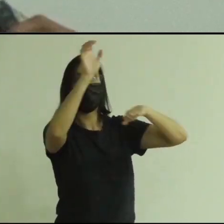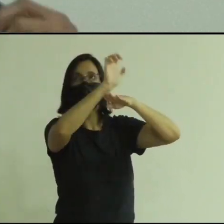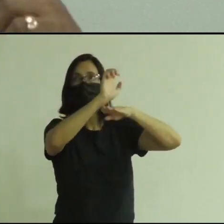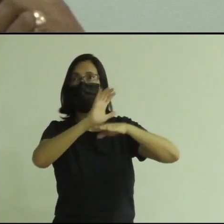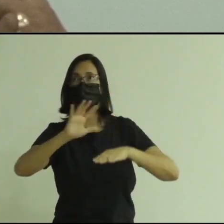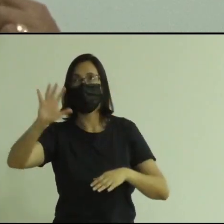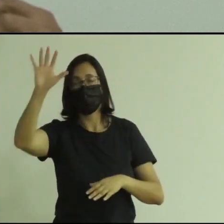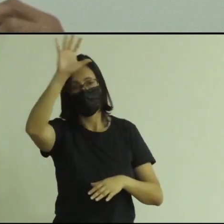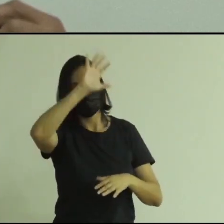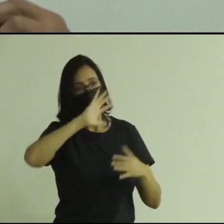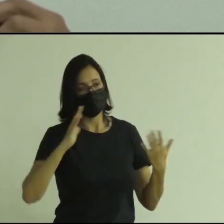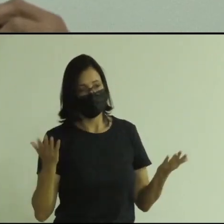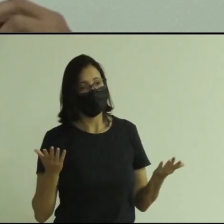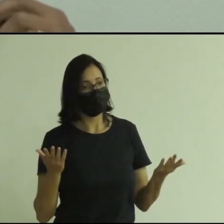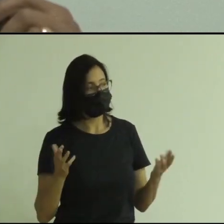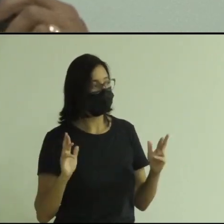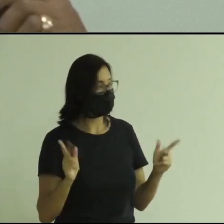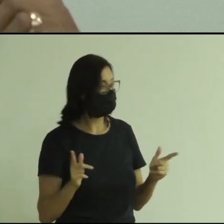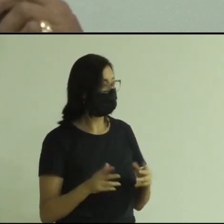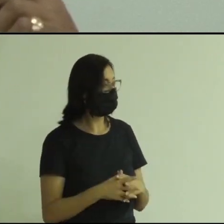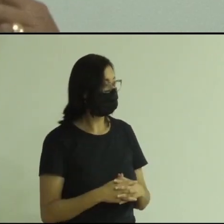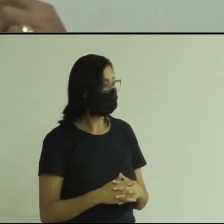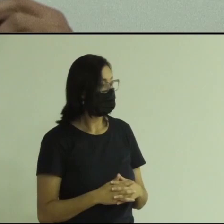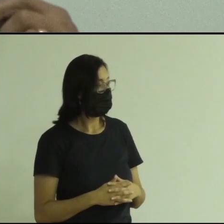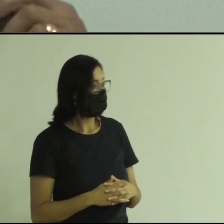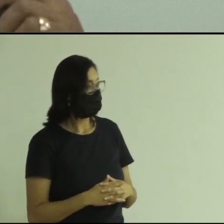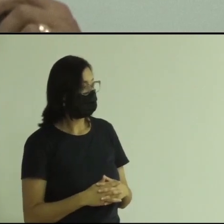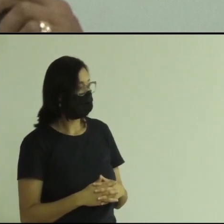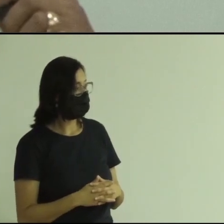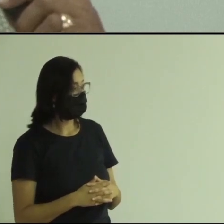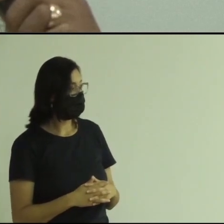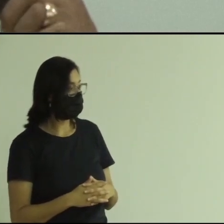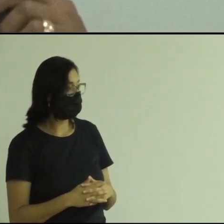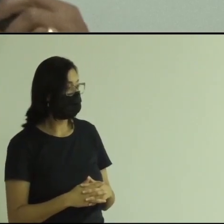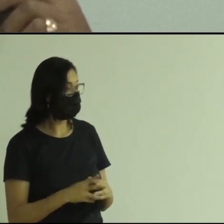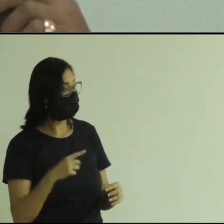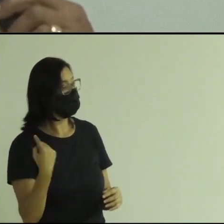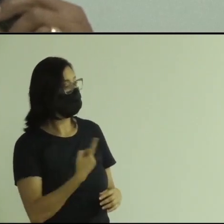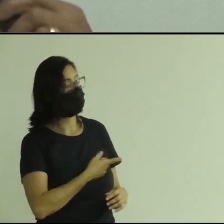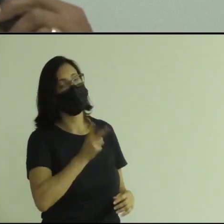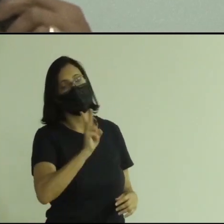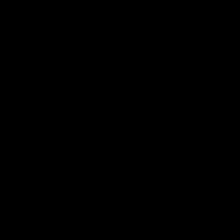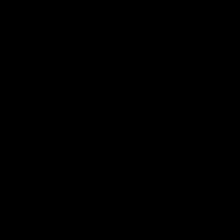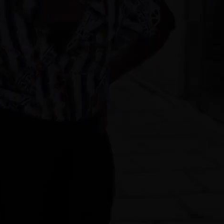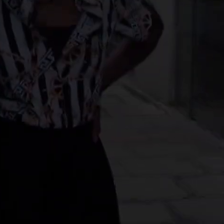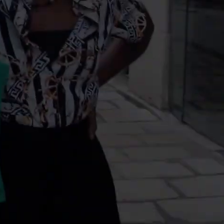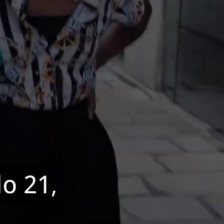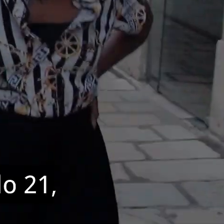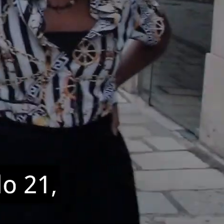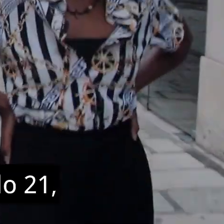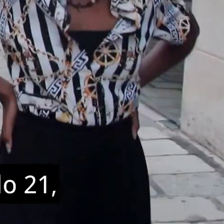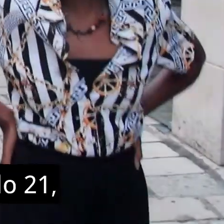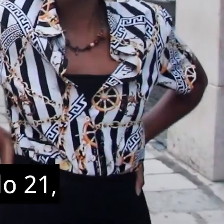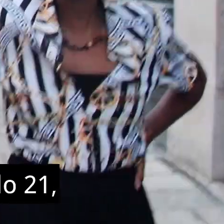cultura, nossa própria bandeira, e vamos sempre lutar para sair da invisibilidade, né?